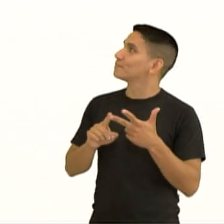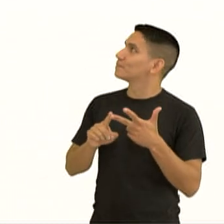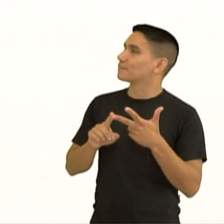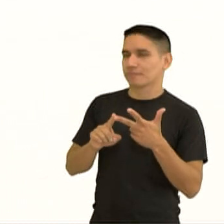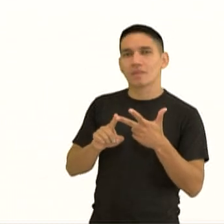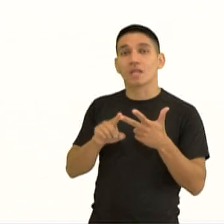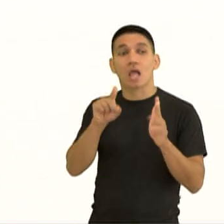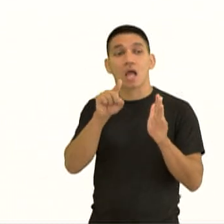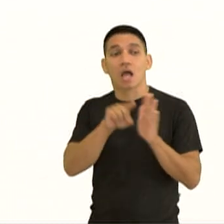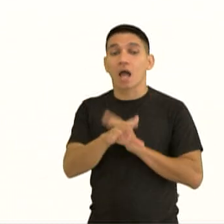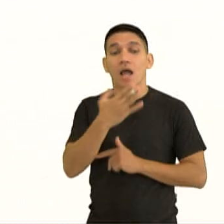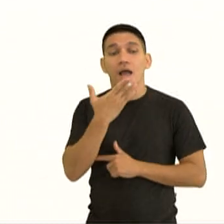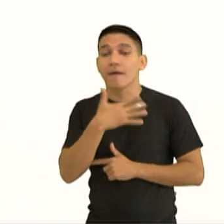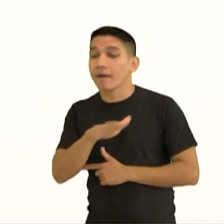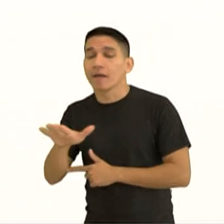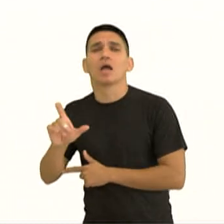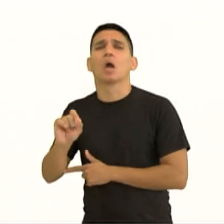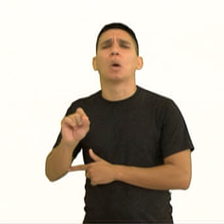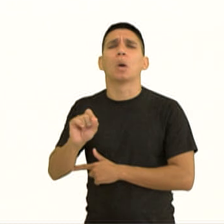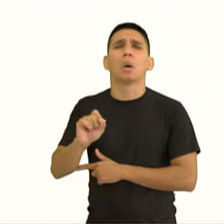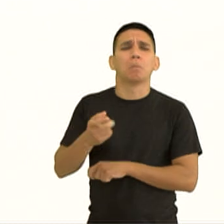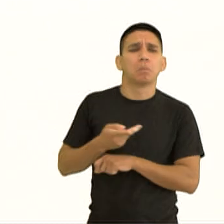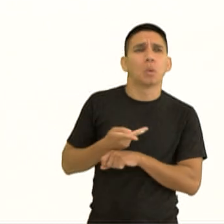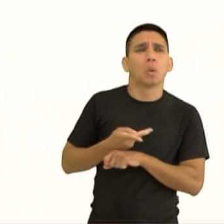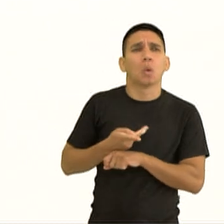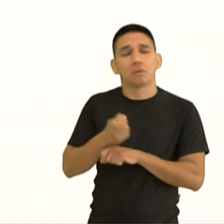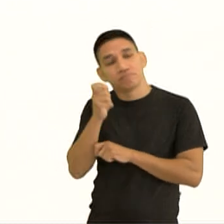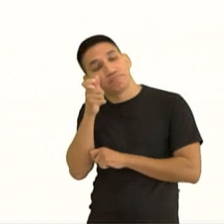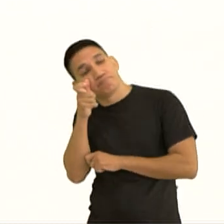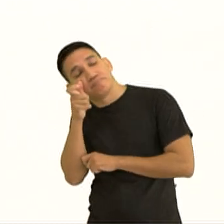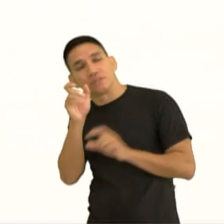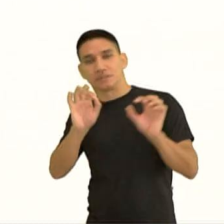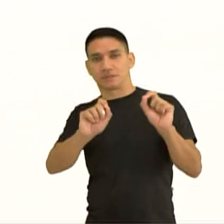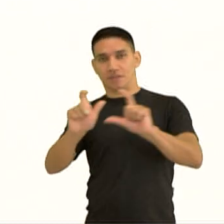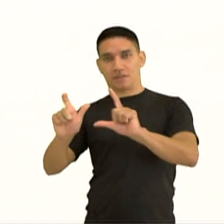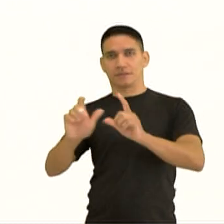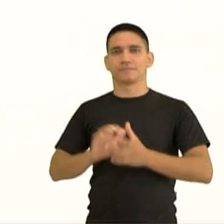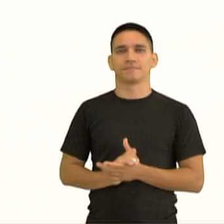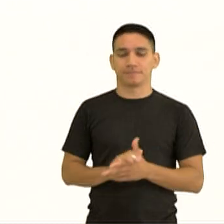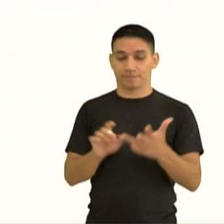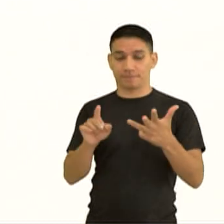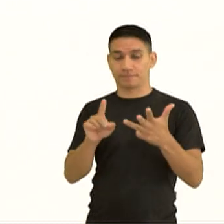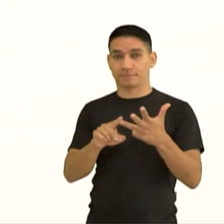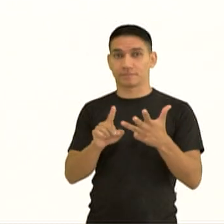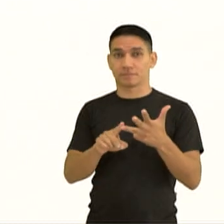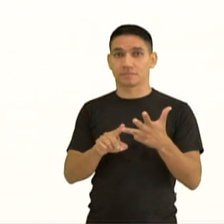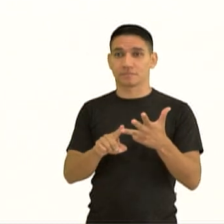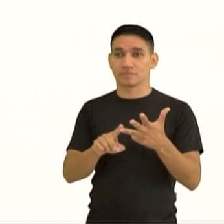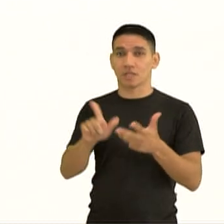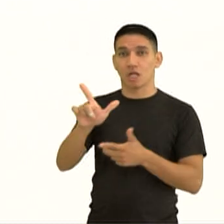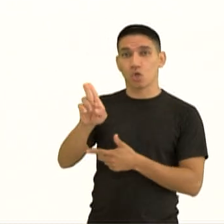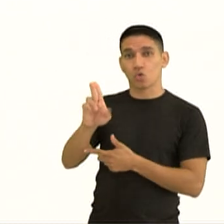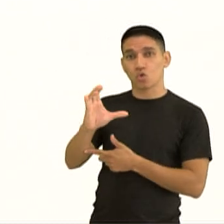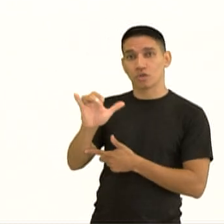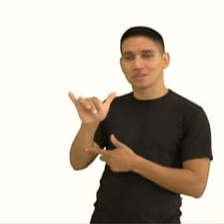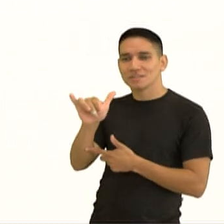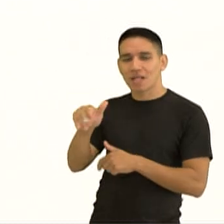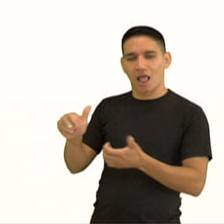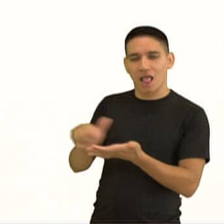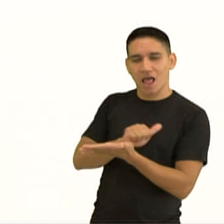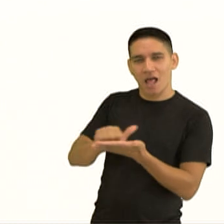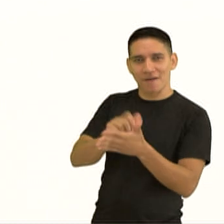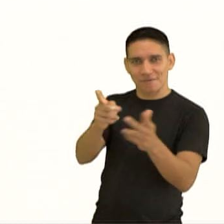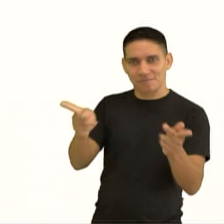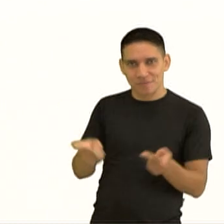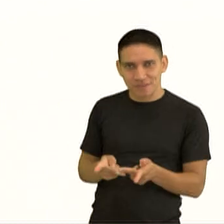in their room. Lucy is washing the dishes. Lucy está lavando os pratos. E my friend is coming for